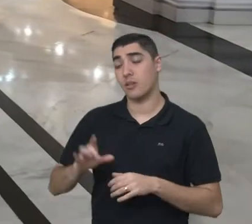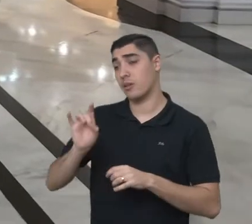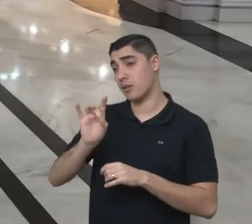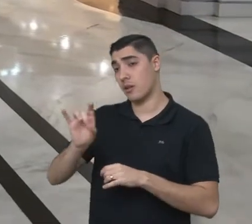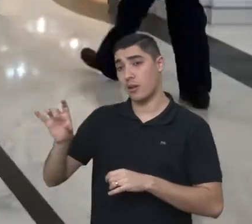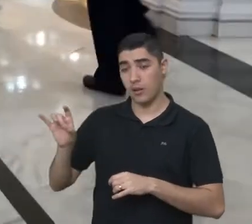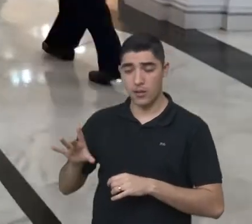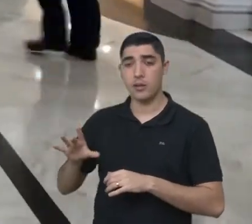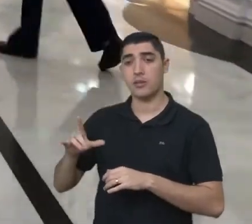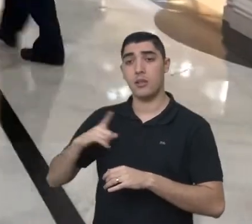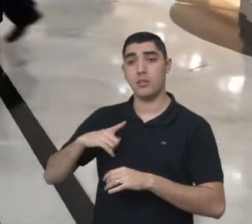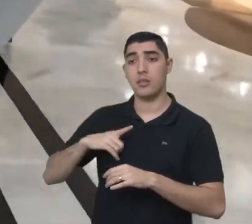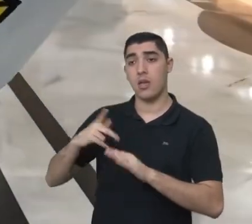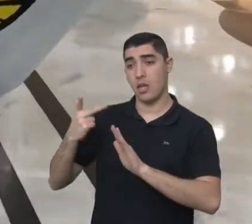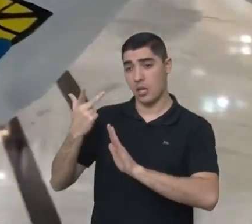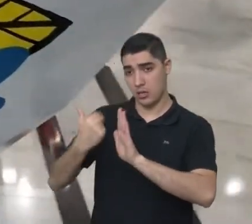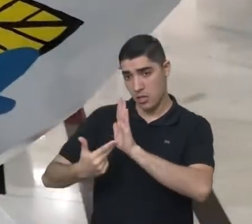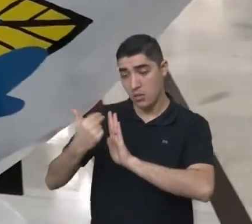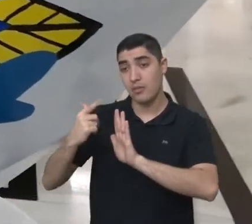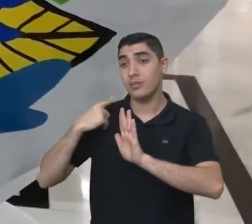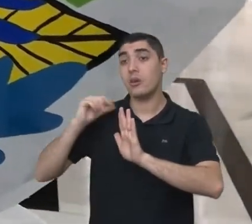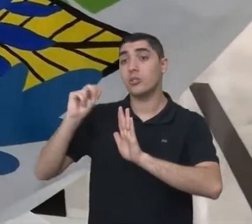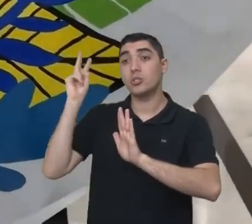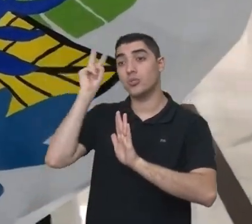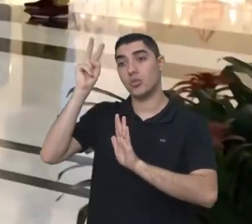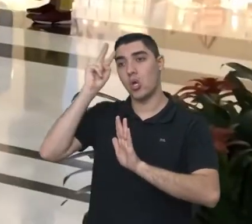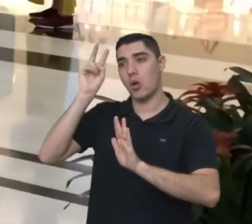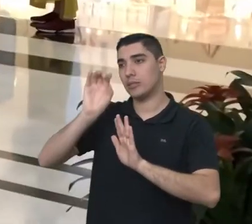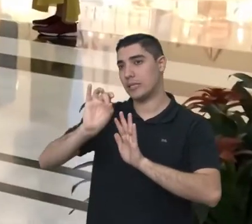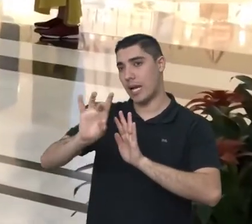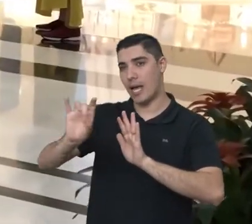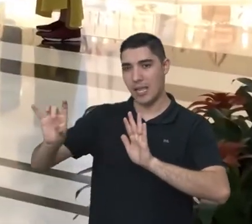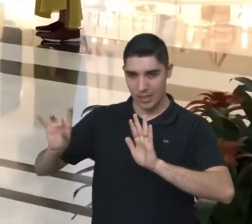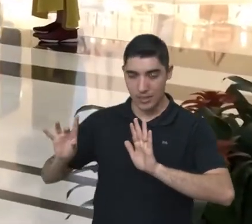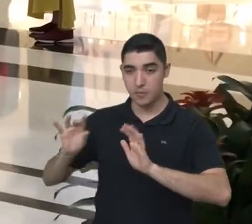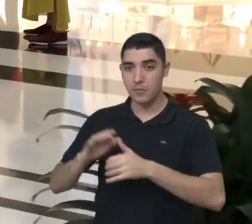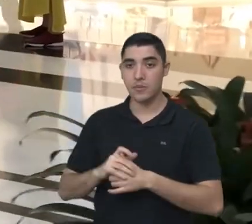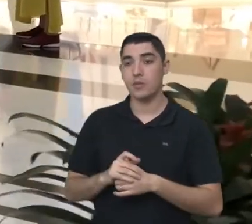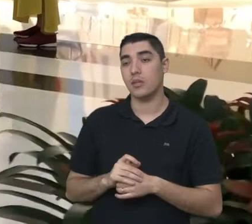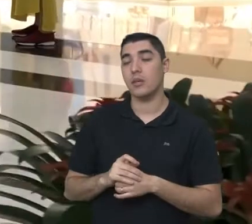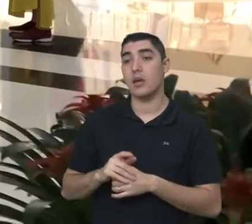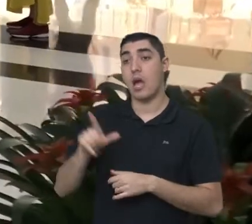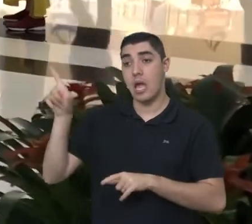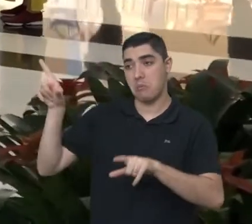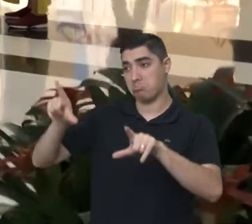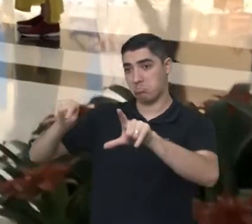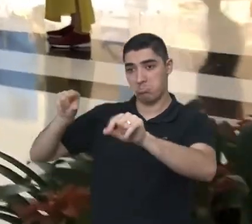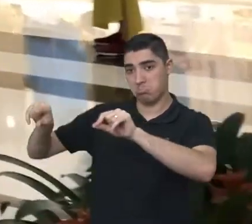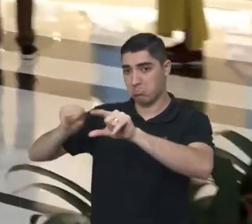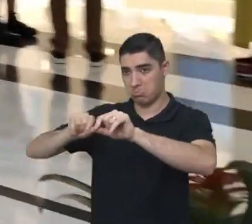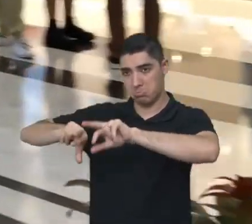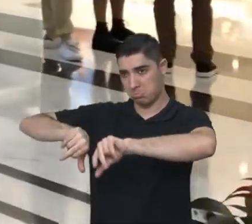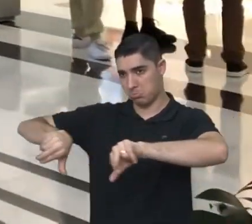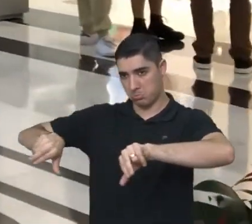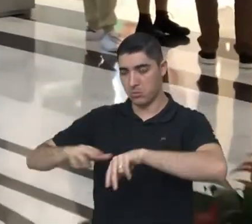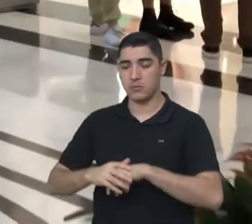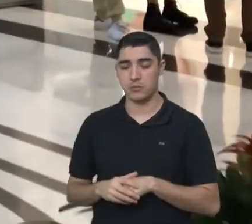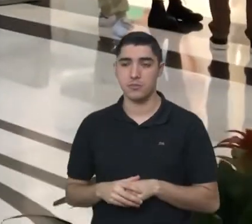coração tinha uma história, eu tinha que seguir uma história que foi mandada que eles selecionaram lá, a equipe,